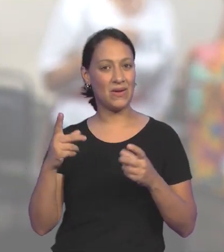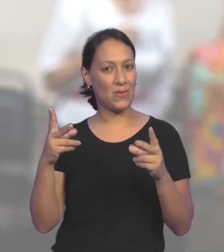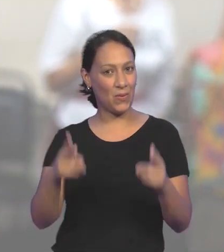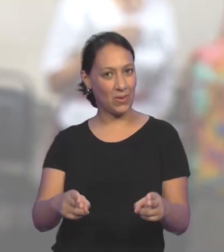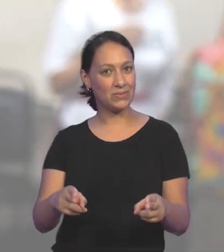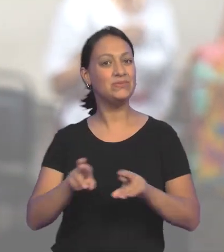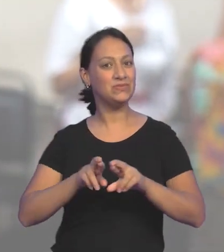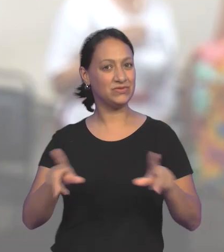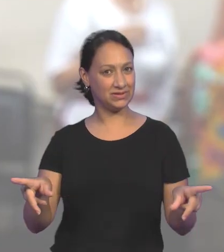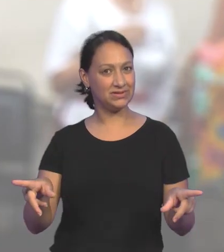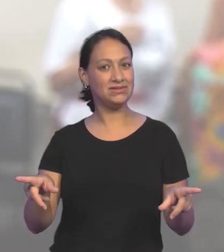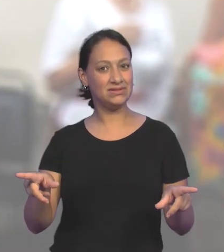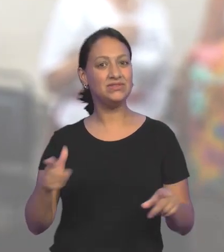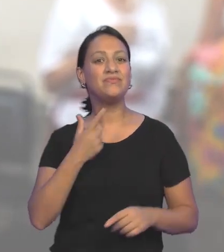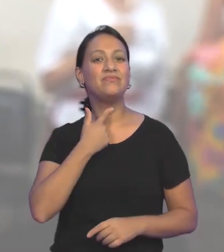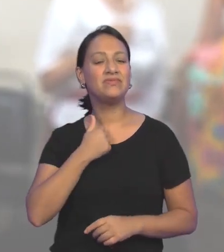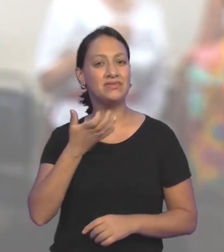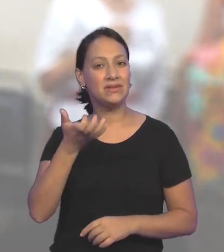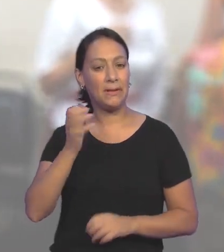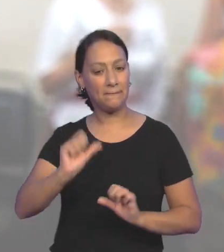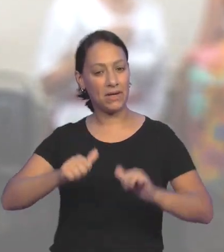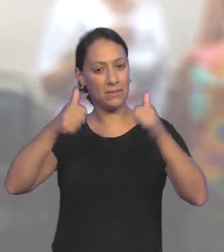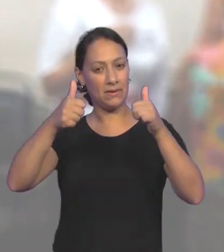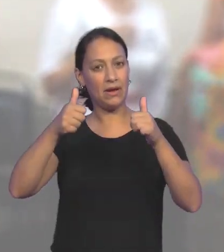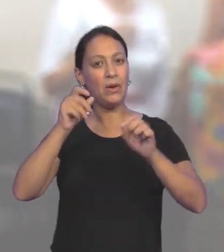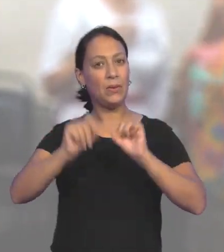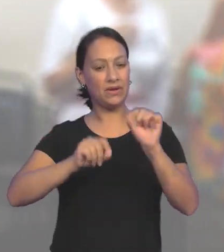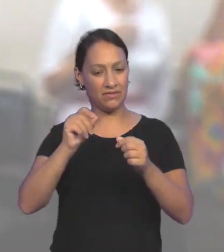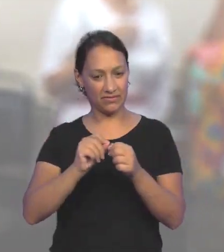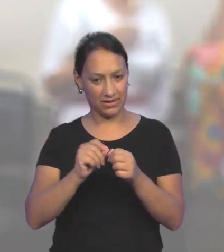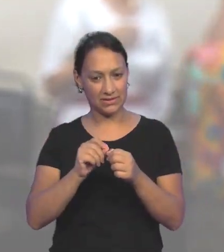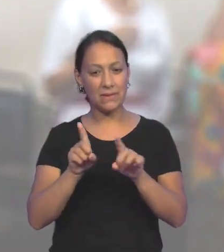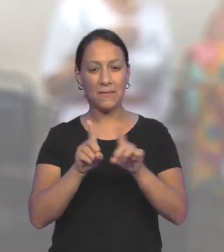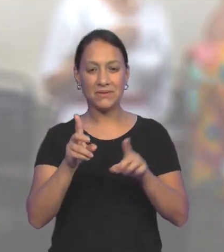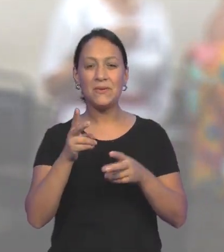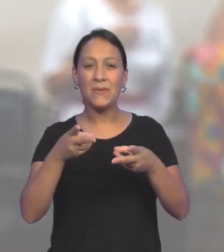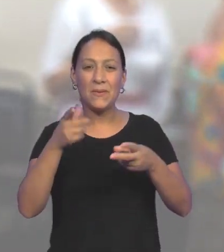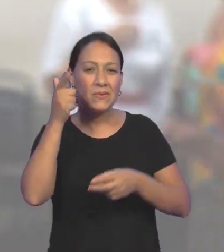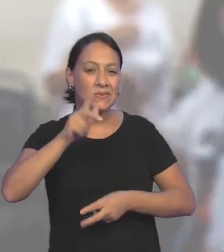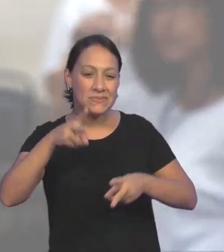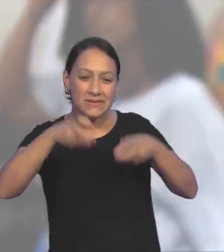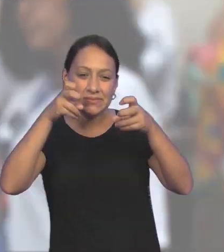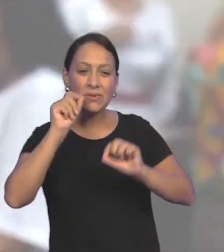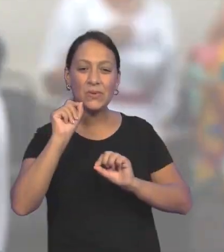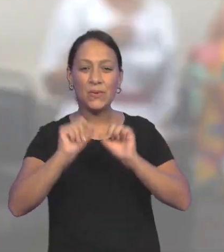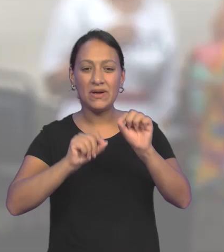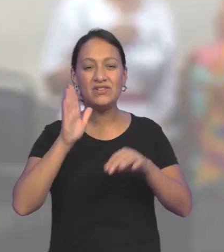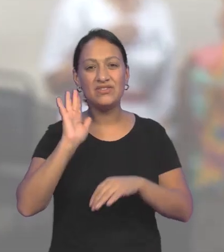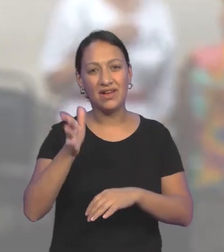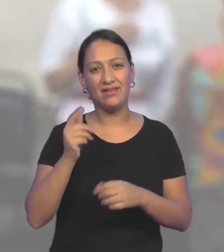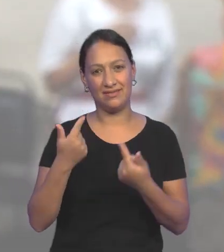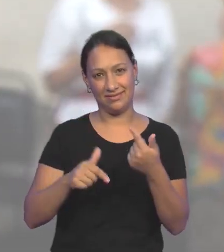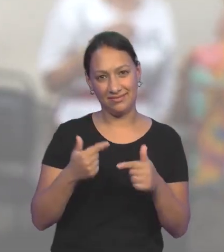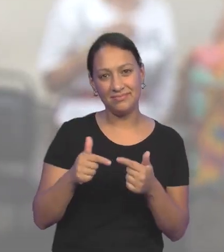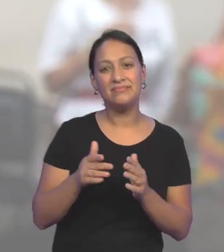com sede de melhorar o que se faz, mas também enxerga aquilo que a gente já faz um pouquinho.